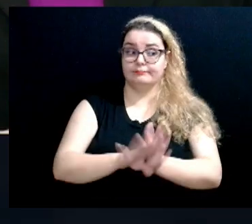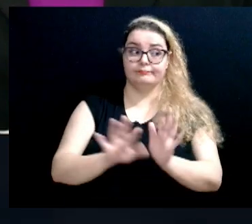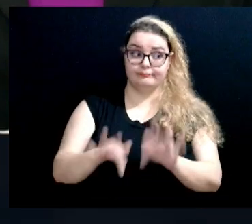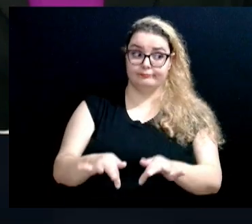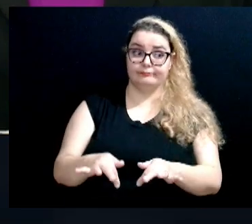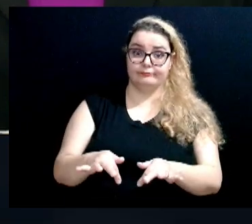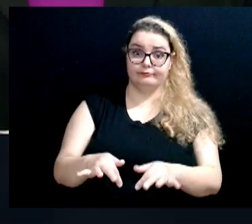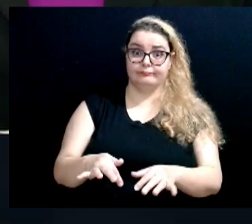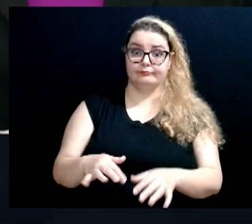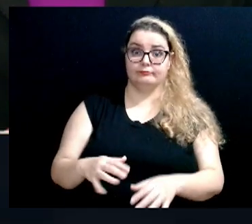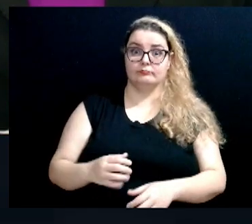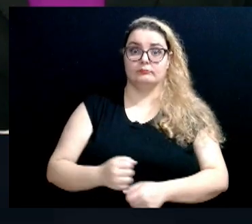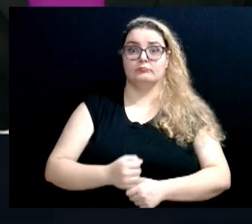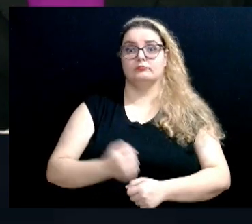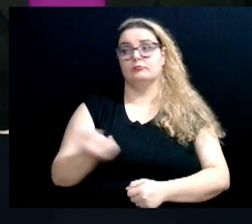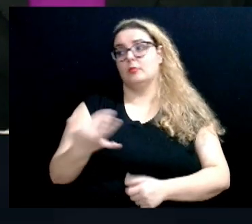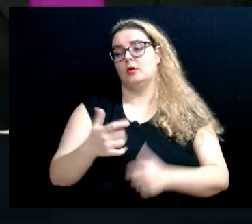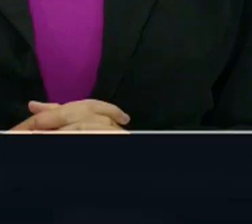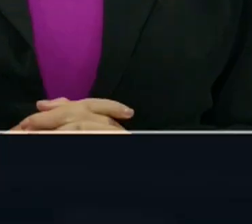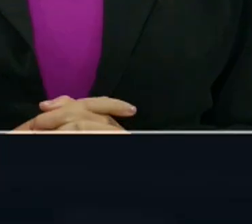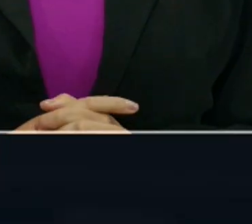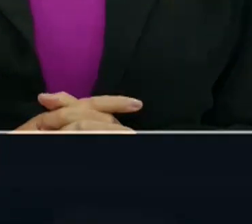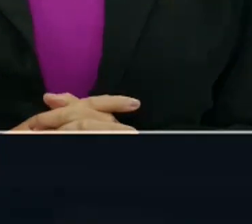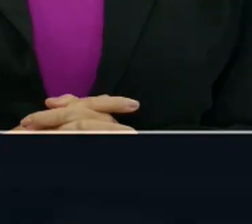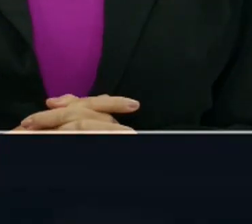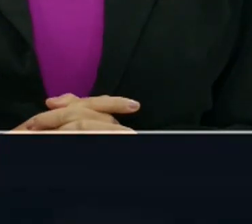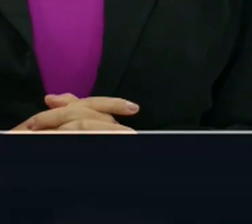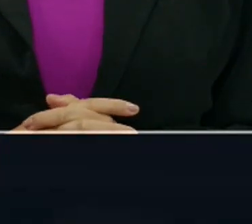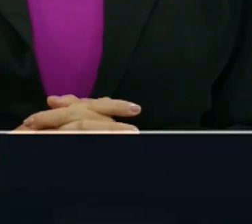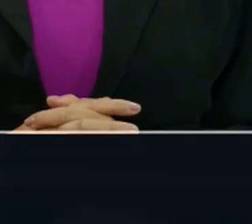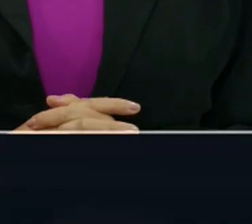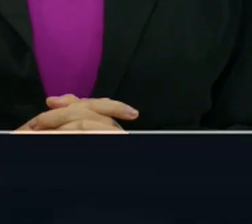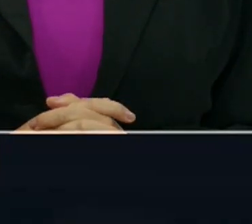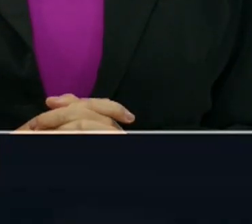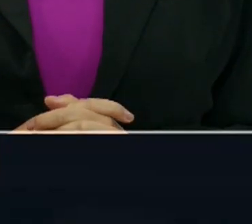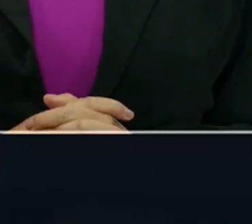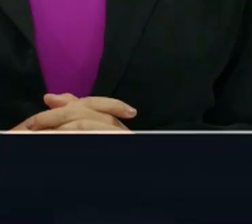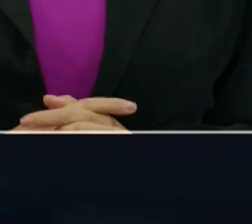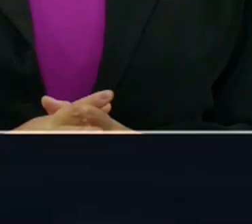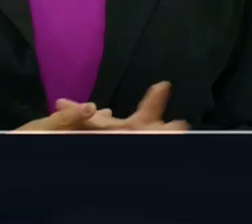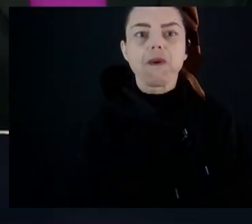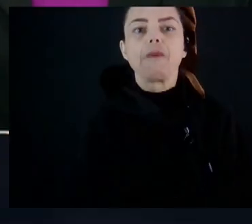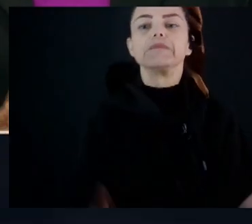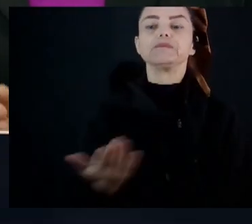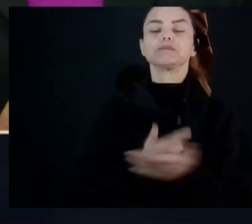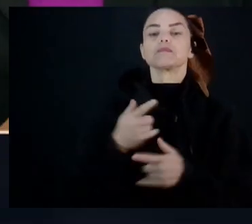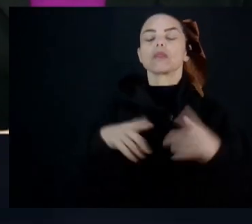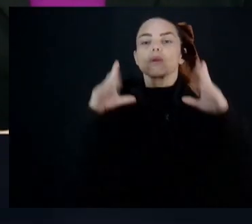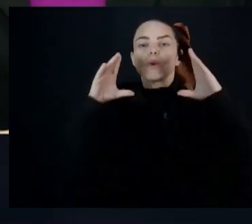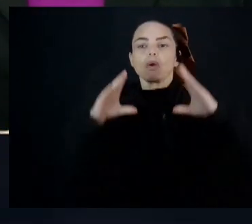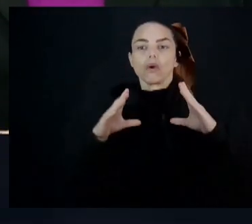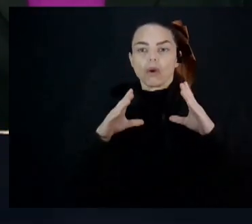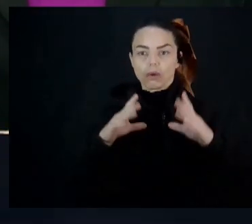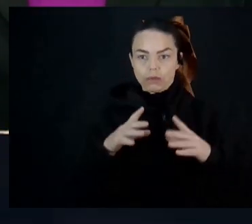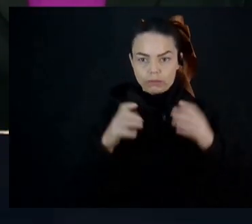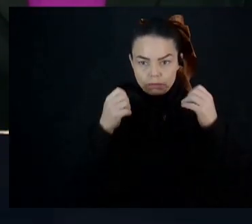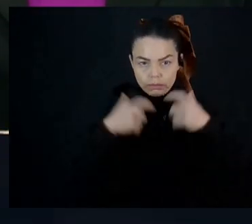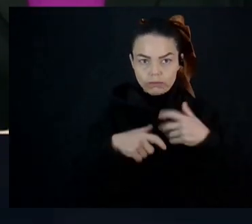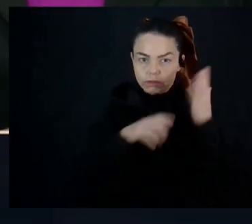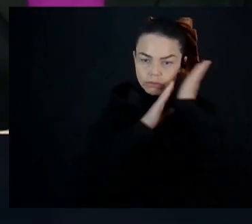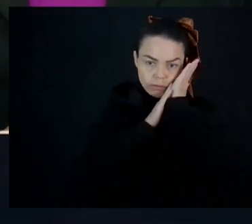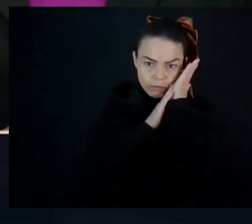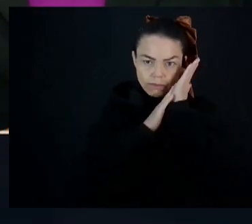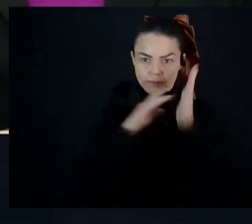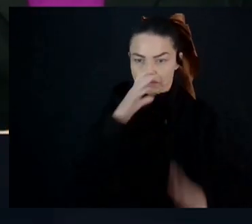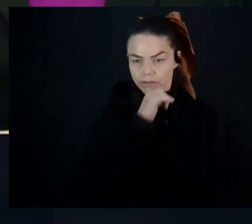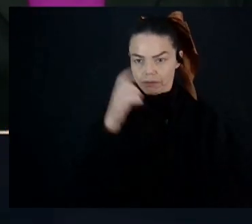e não tem como recuperar. Tem gente que fala assim, vou dormir o final de semana todo para recuperar aí o sono que eu perdi durante a semana, né?